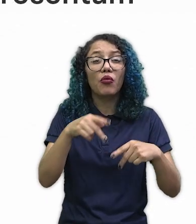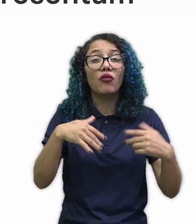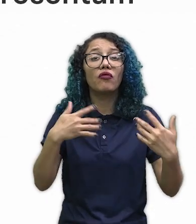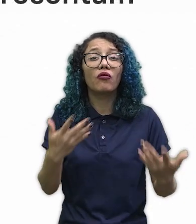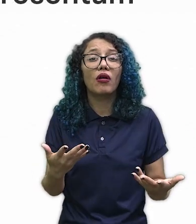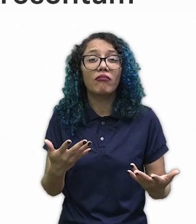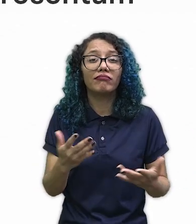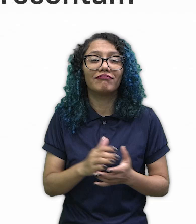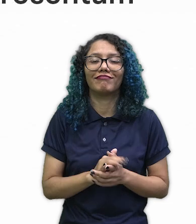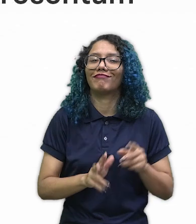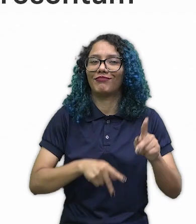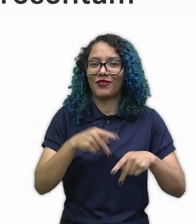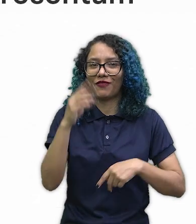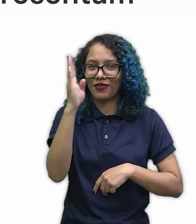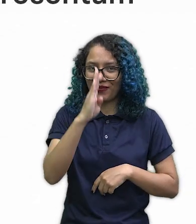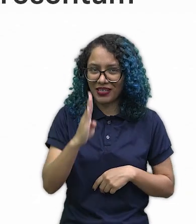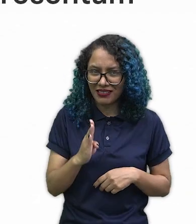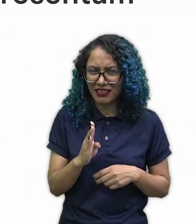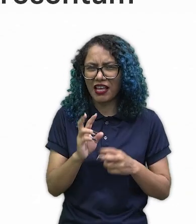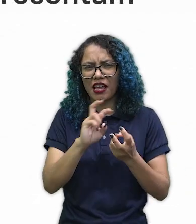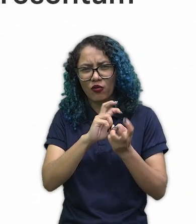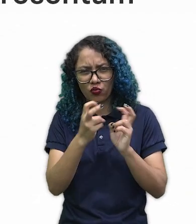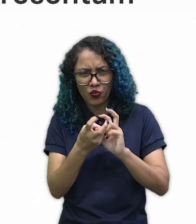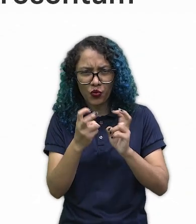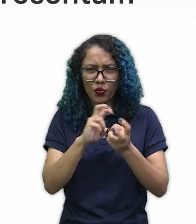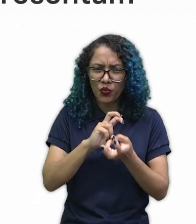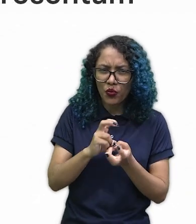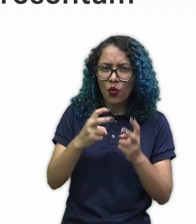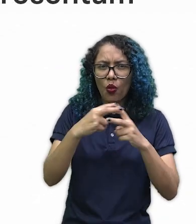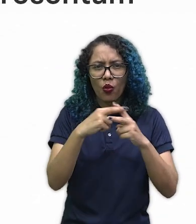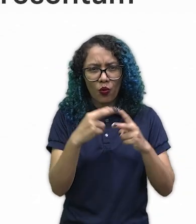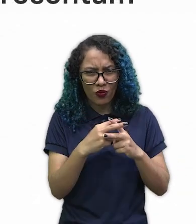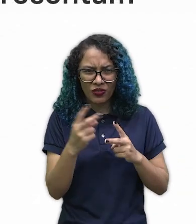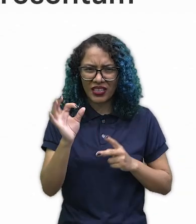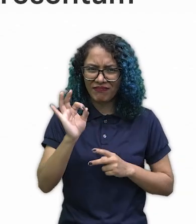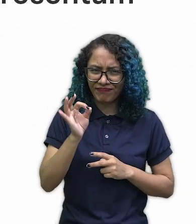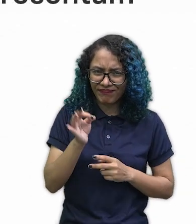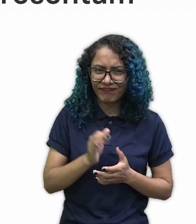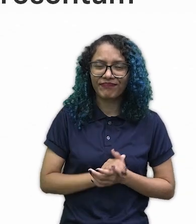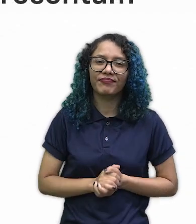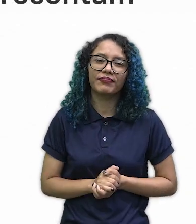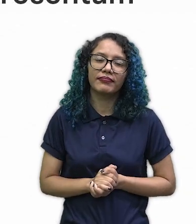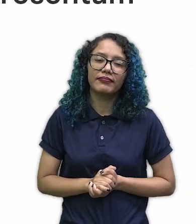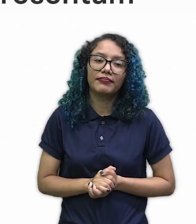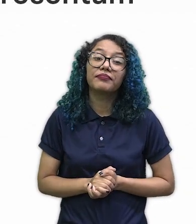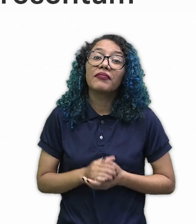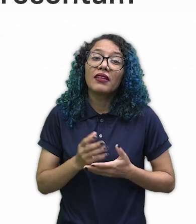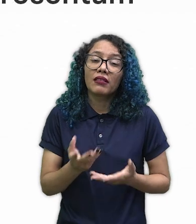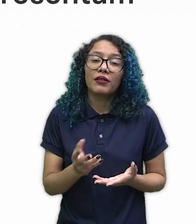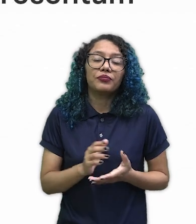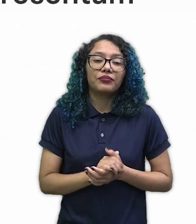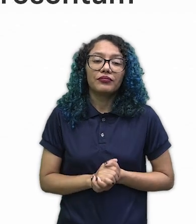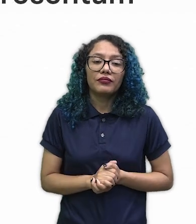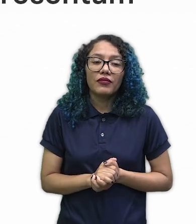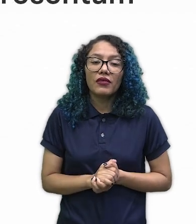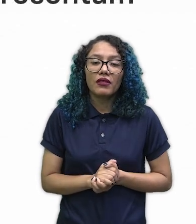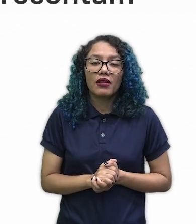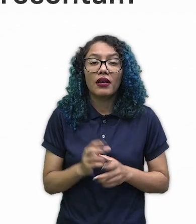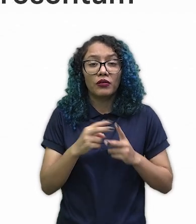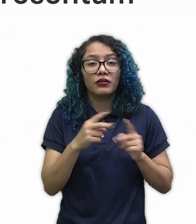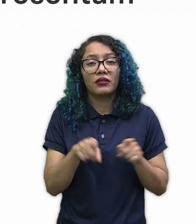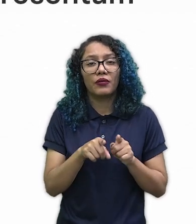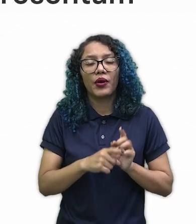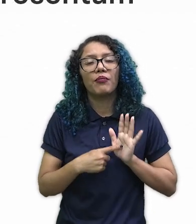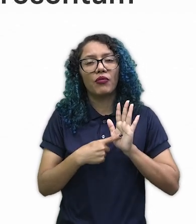povo? No povo brasileiro, nós mesmos, né? Então assim, as lutas também expressam a cultura